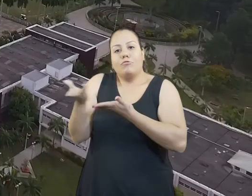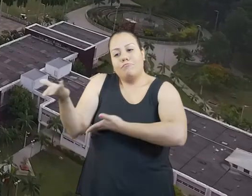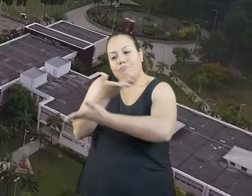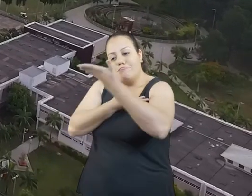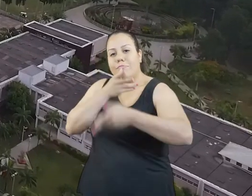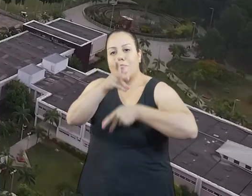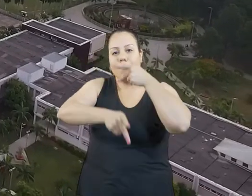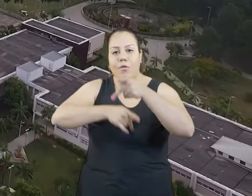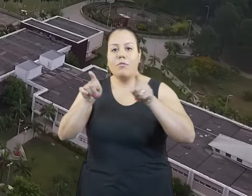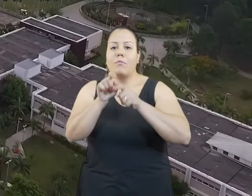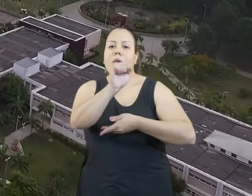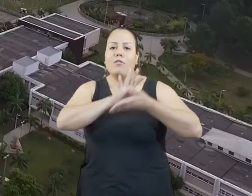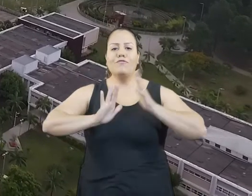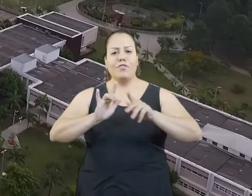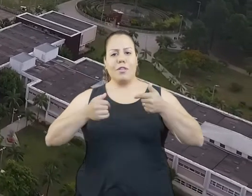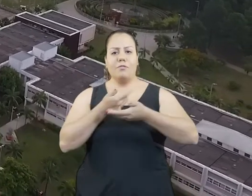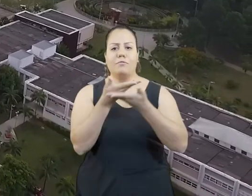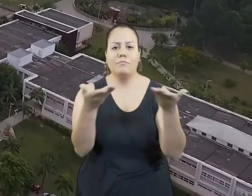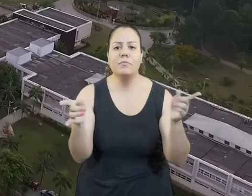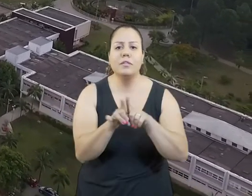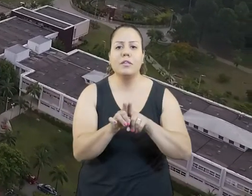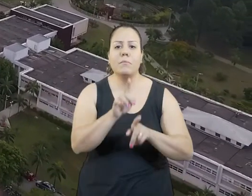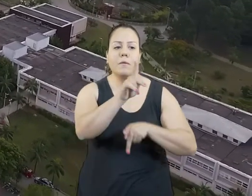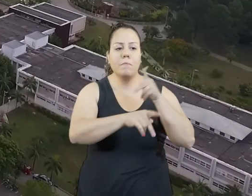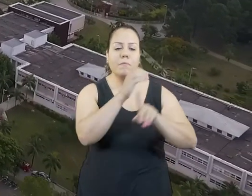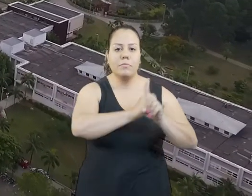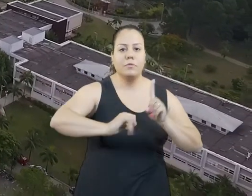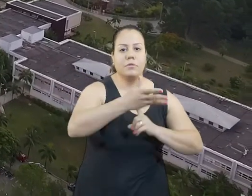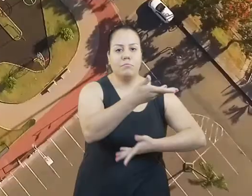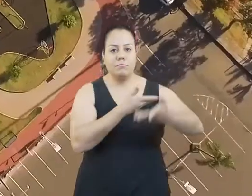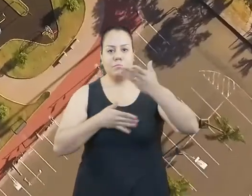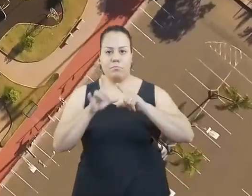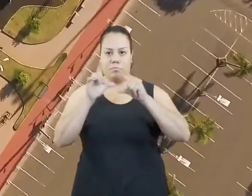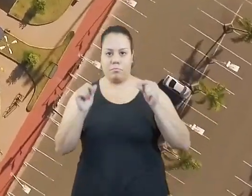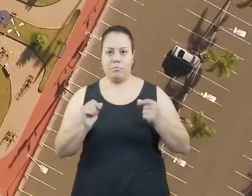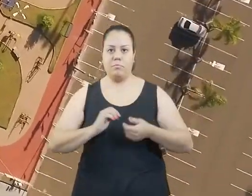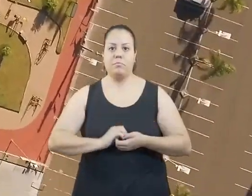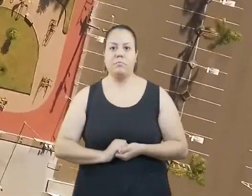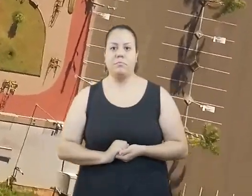atividades e promovendo a interação da sociedade com a universidade.